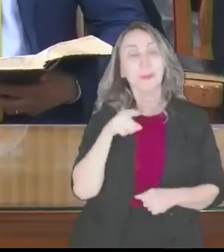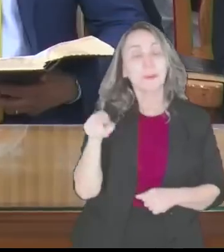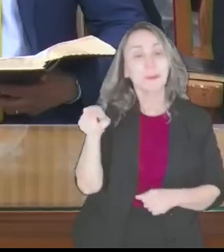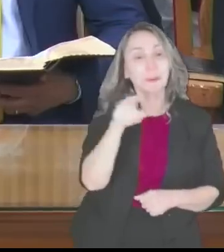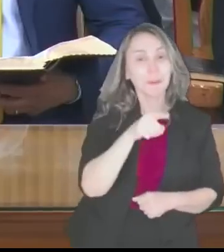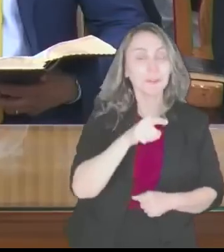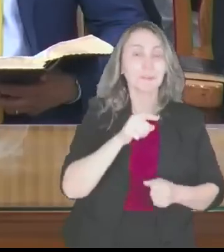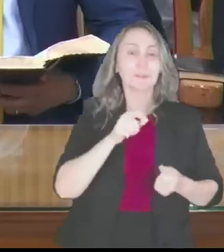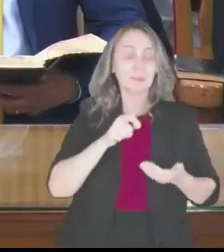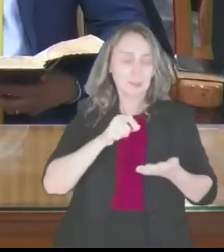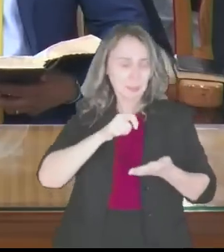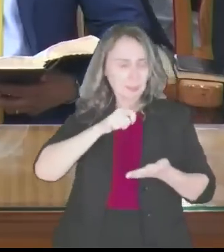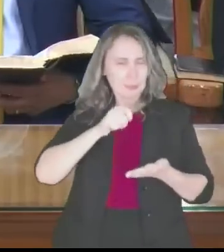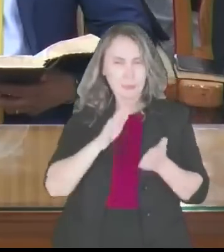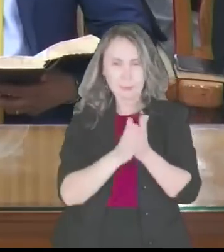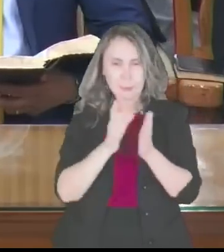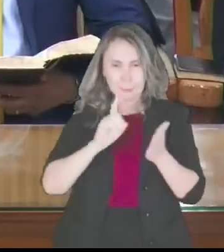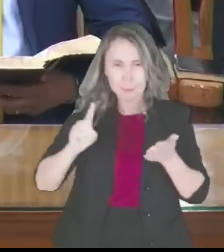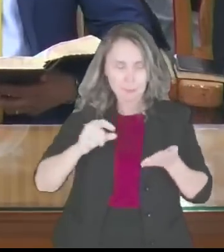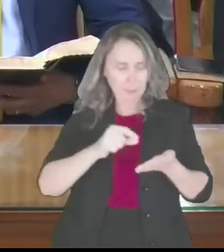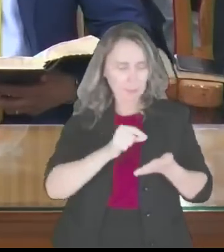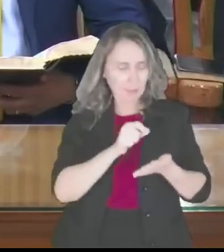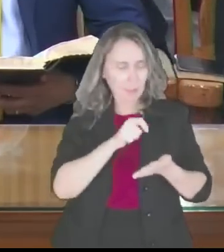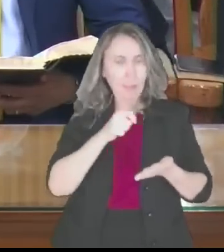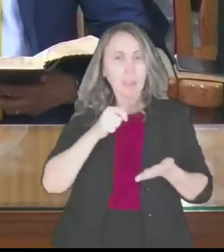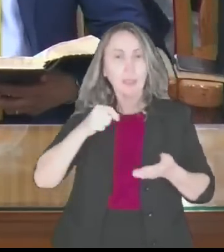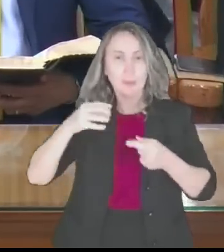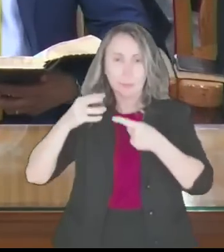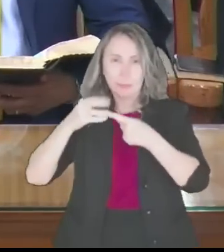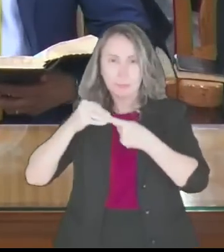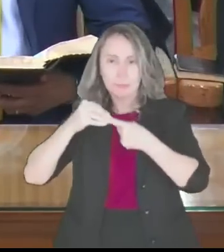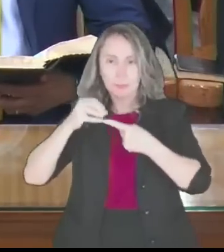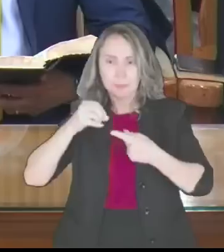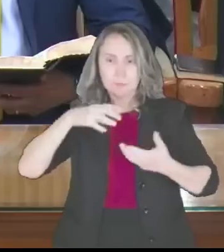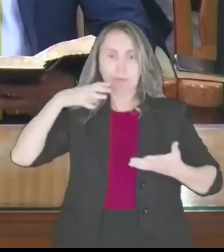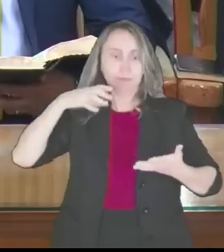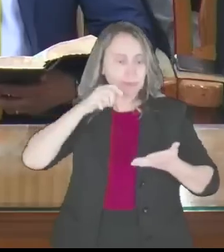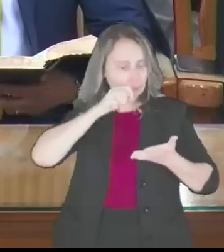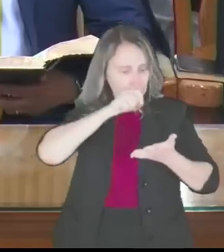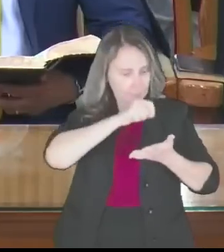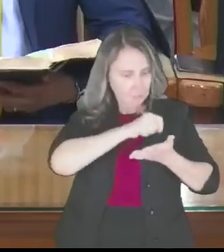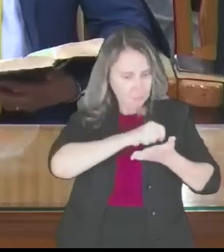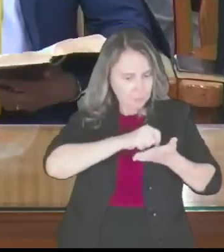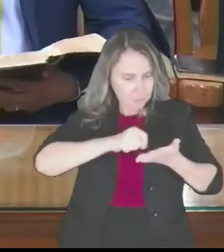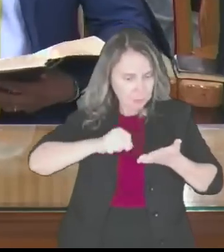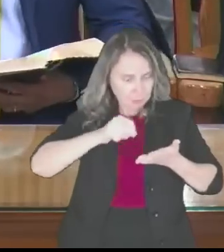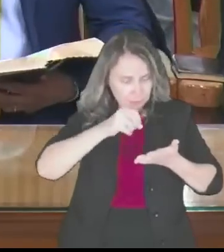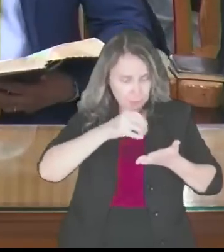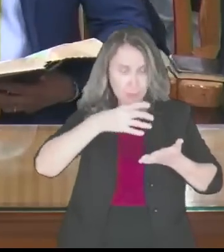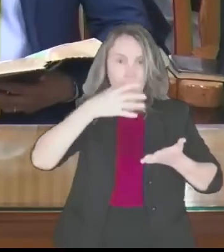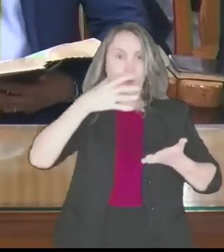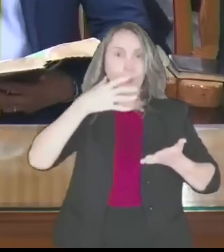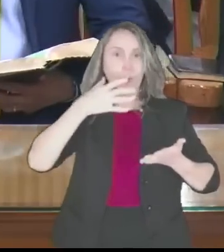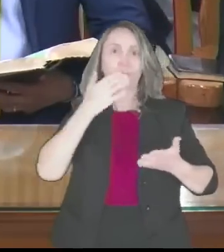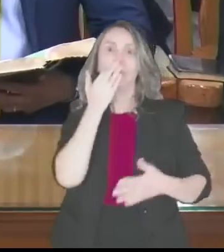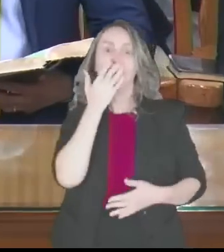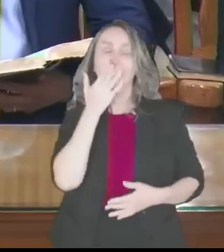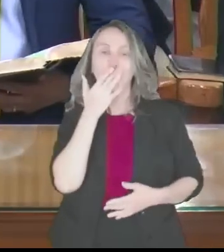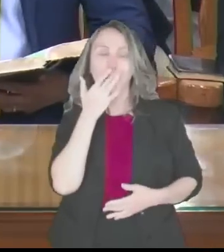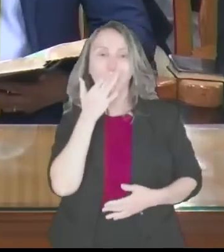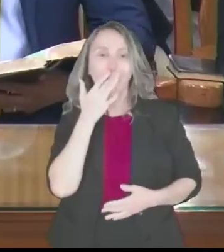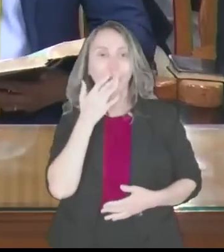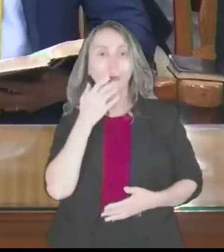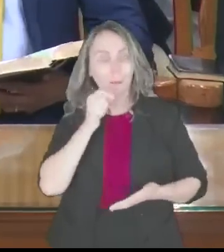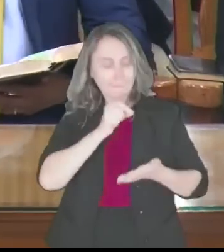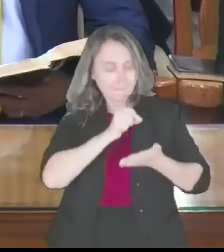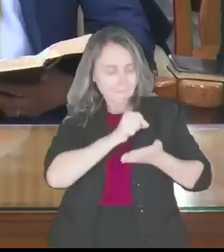grifassem na Bíblia de vocês. É bom sempre andar com um marca-texto. Aqueles lápis coloridos, né? Que você